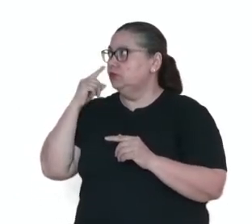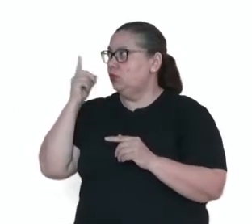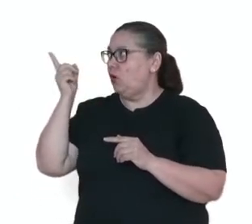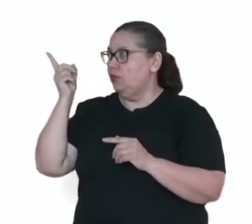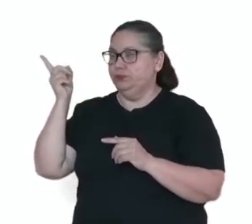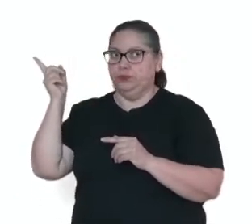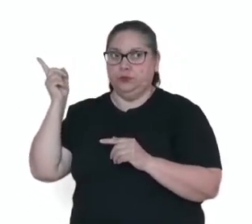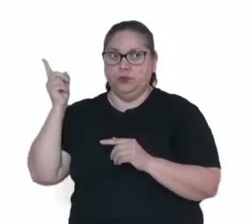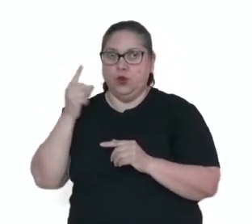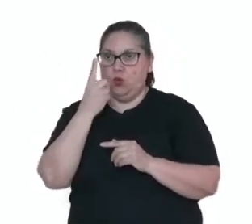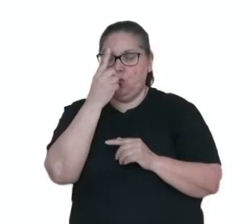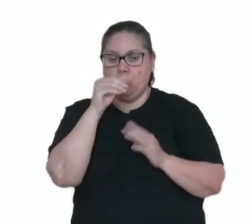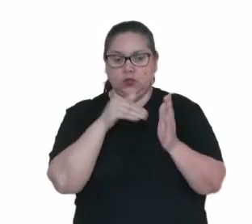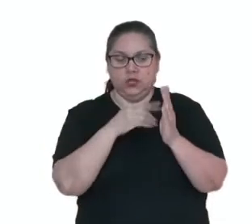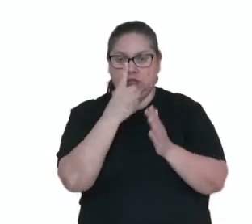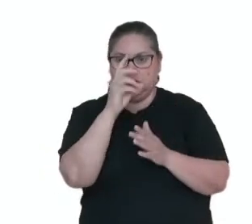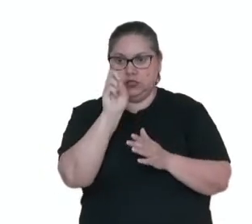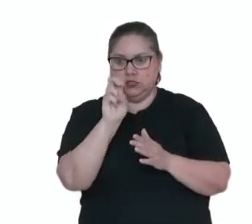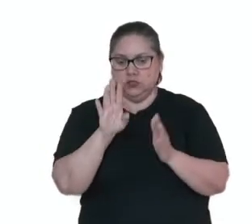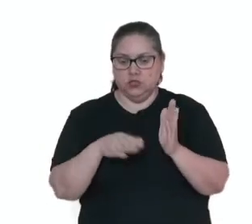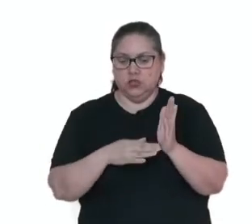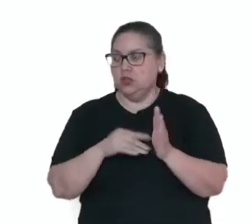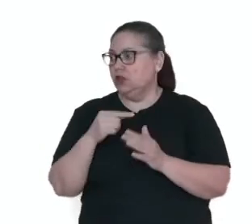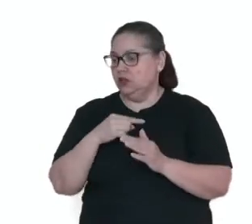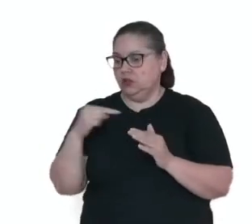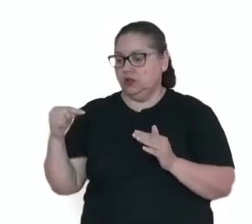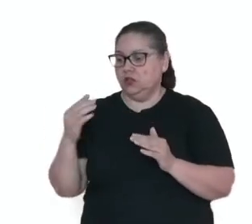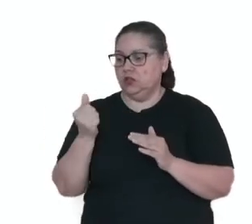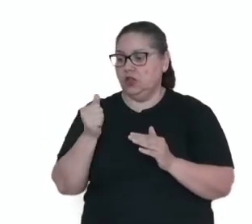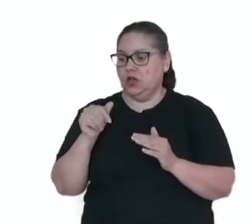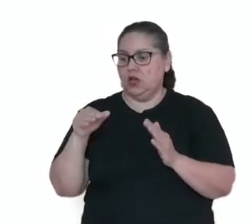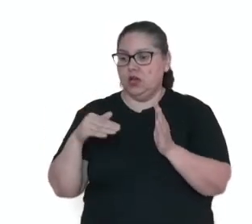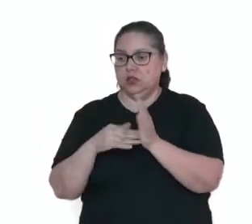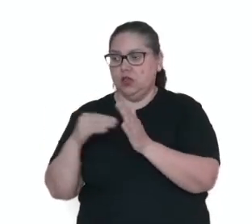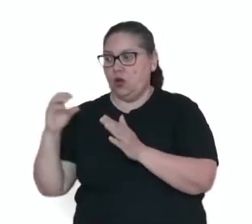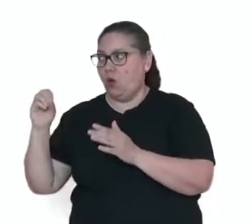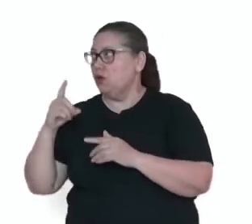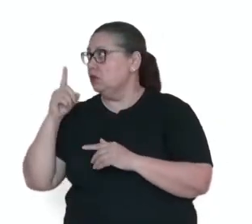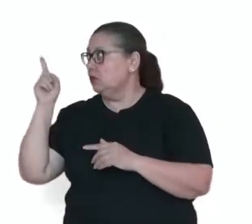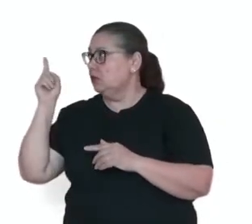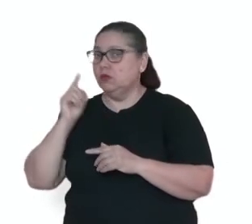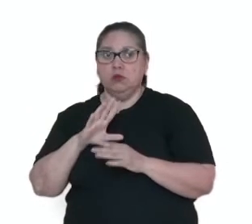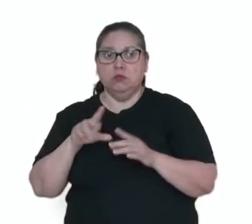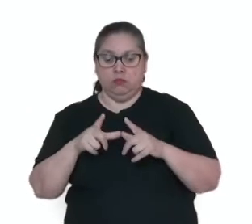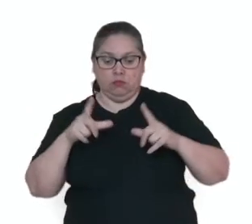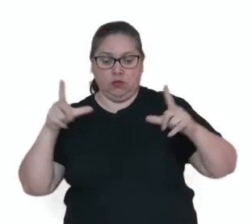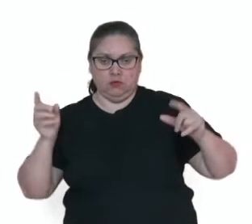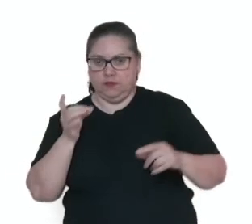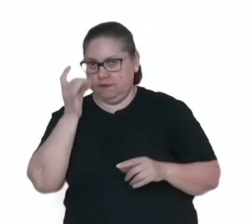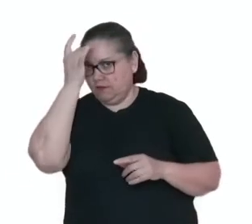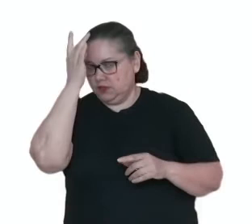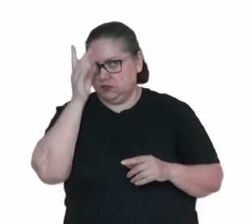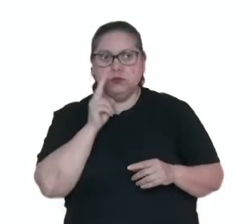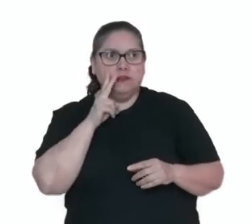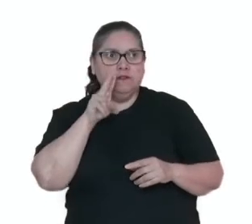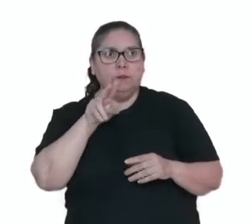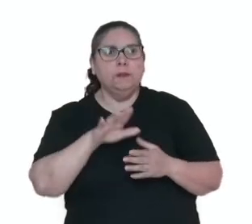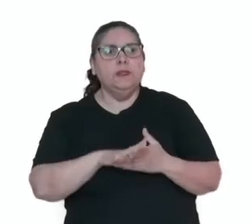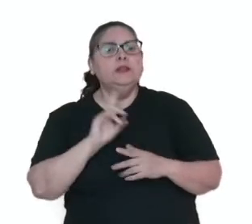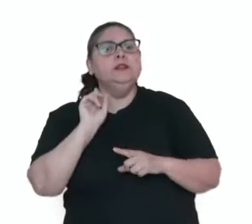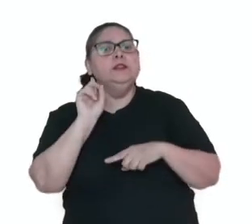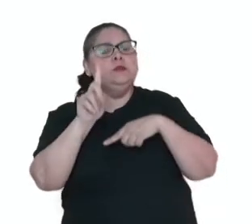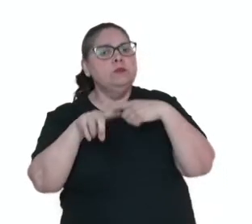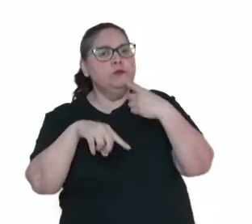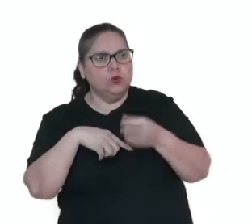só. De 1 até 15, de A até O. Beleza? Esse ficou maior, mais fácil para ver, né?